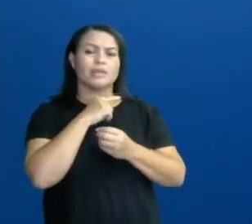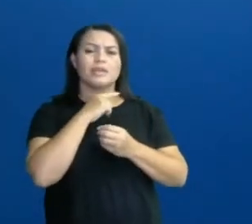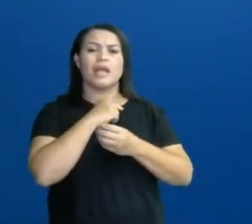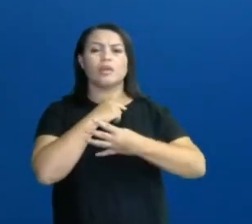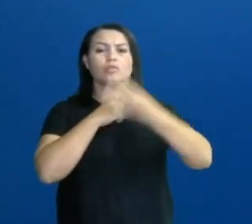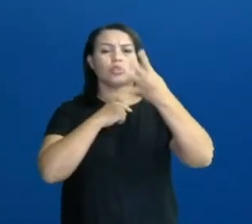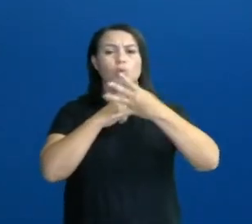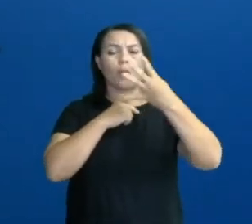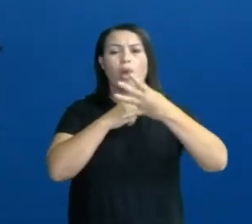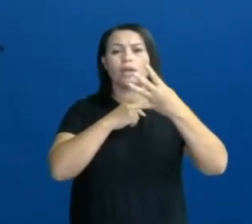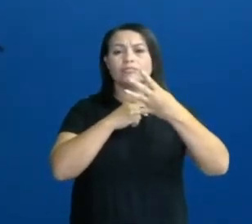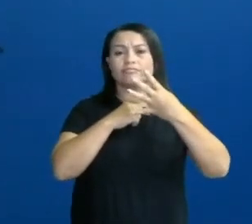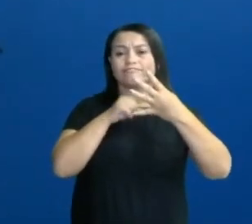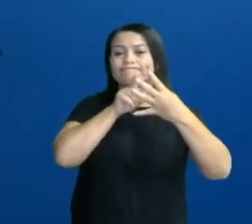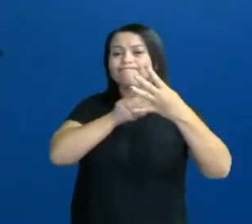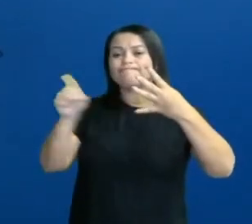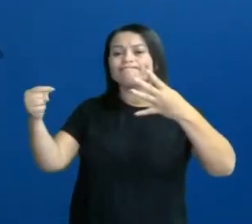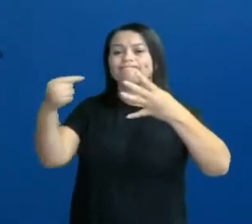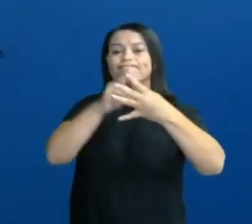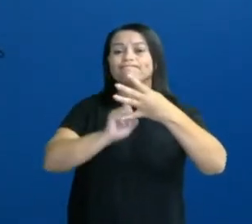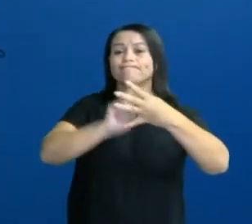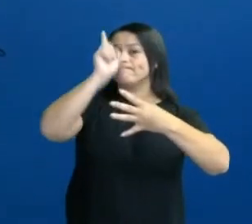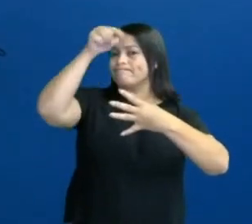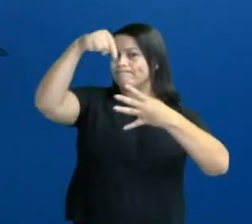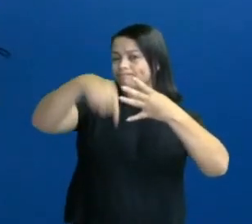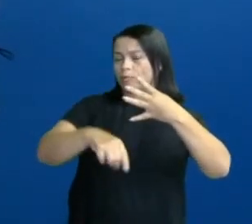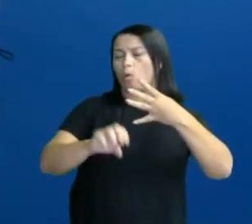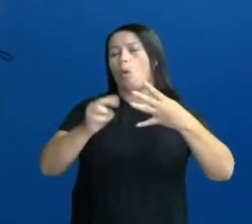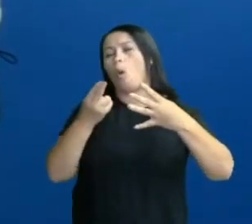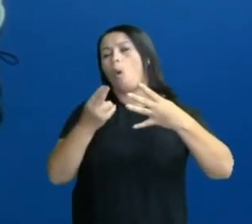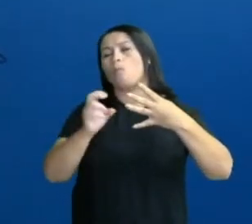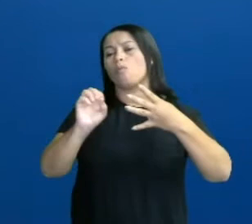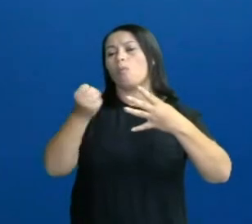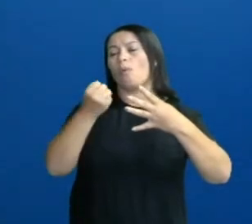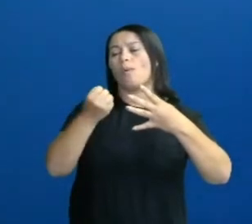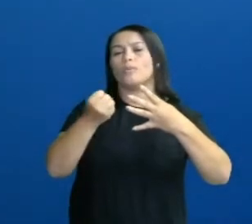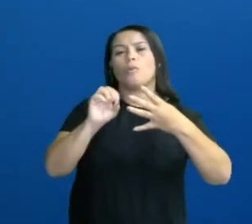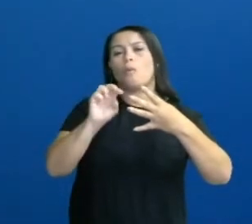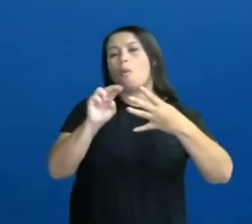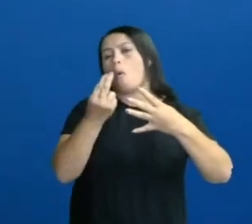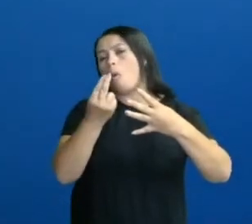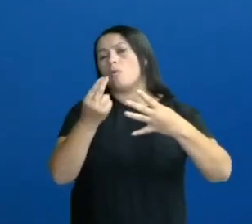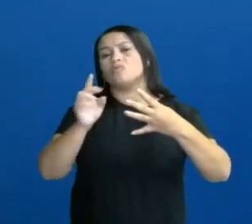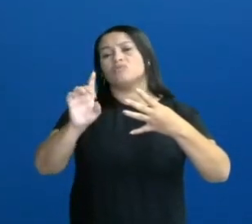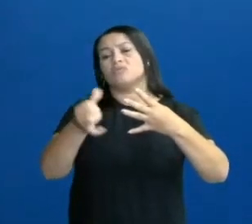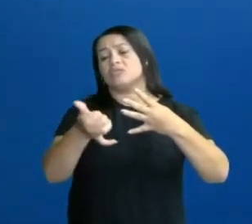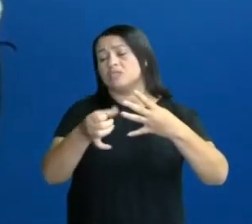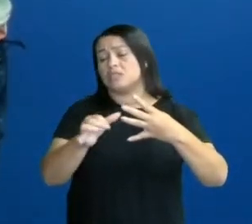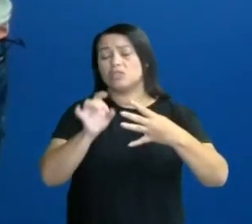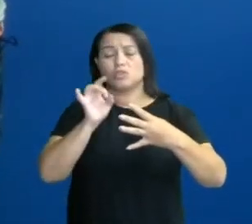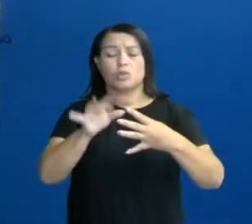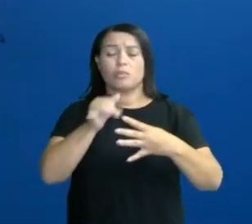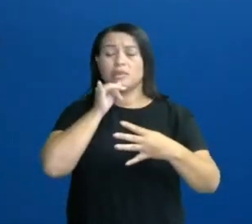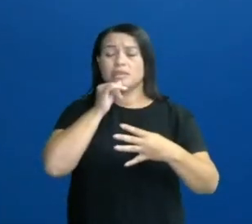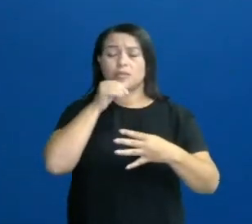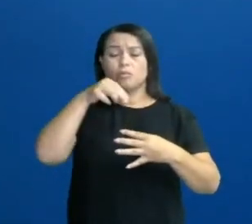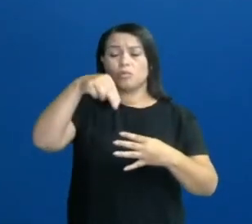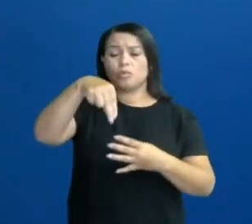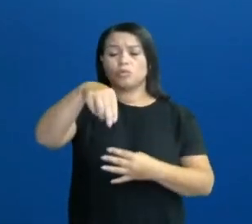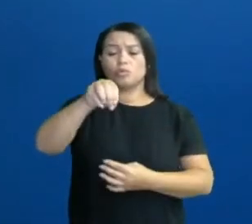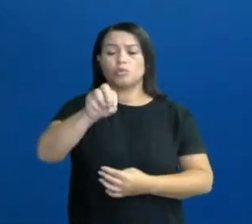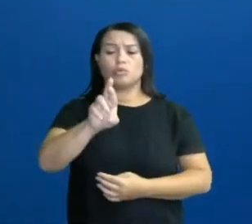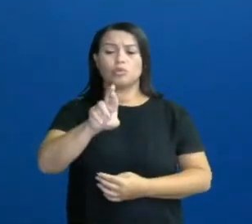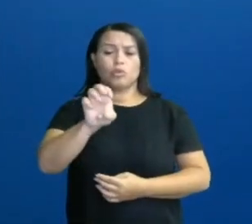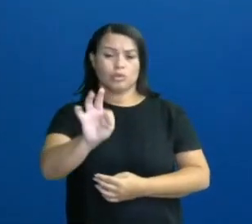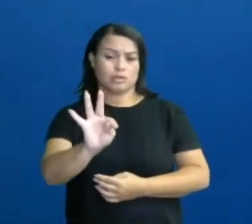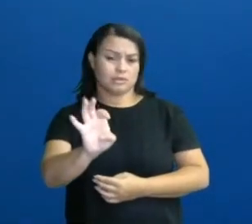não precisa necessariamente ter os 4 pontos cardeais ou 8 pontos ou 16, não importa. Se tiver somente o norte, você já se orienta por